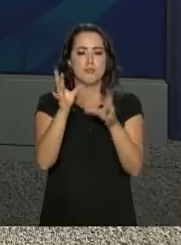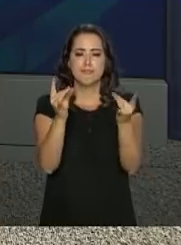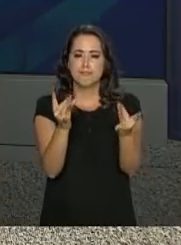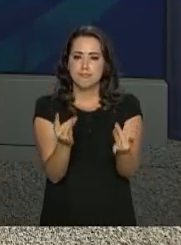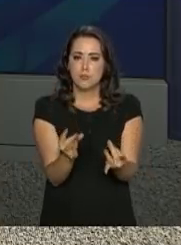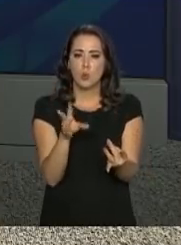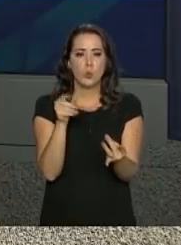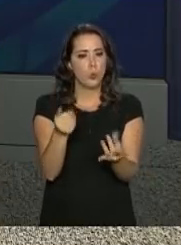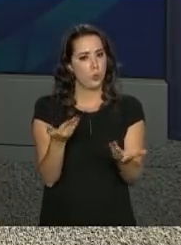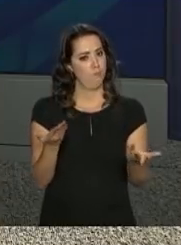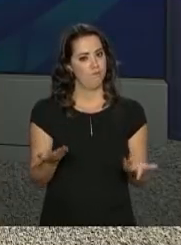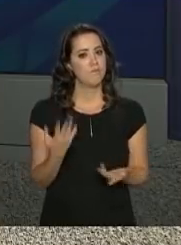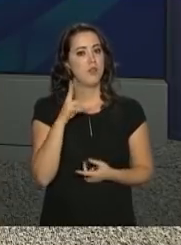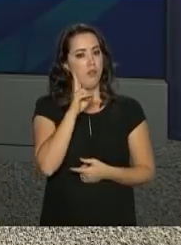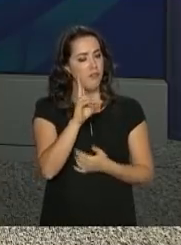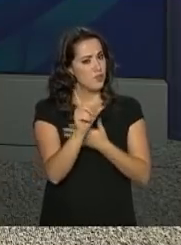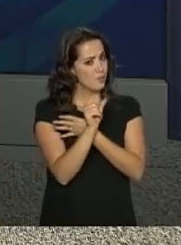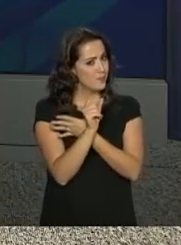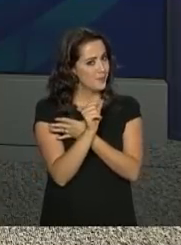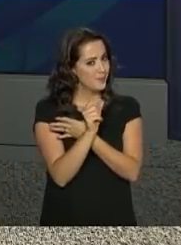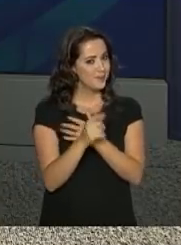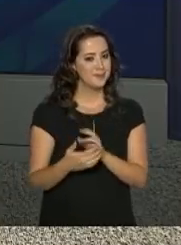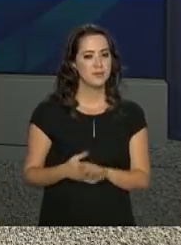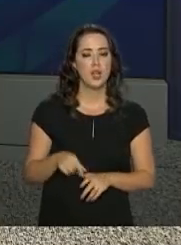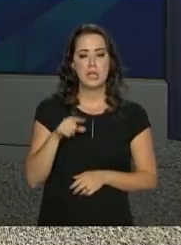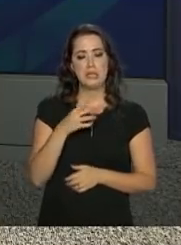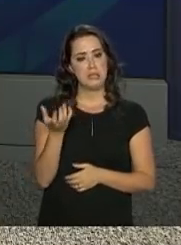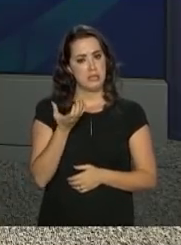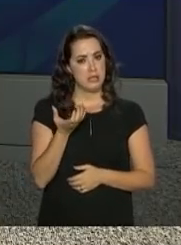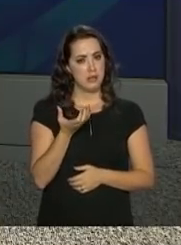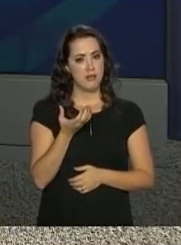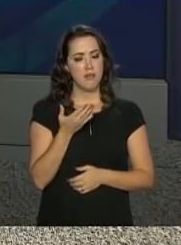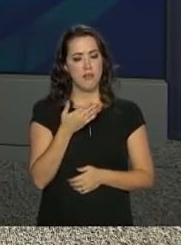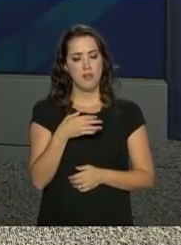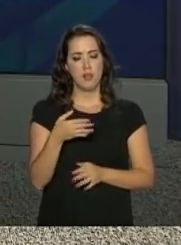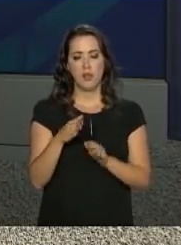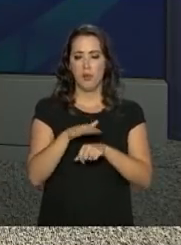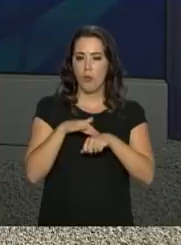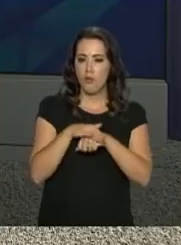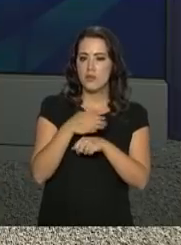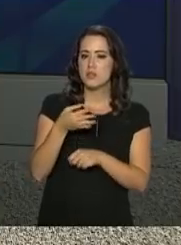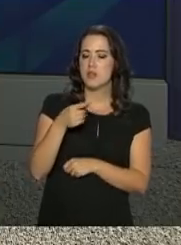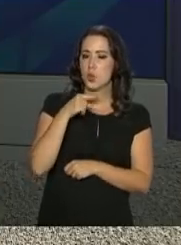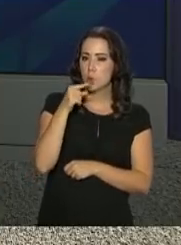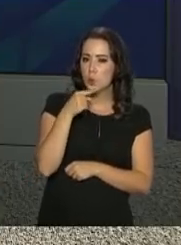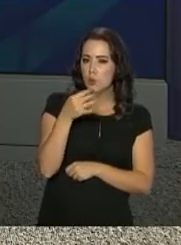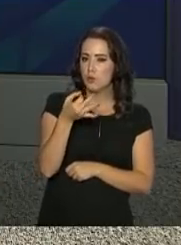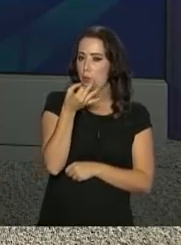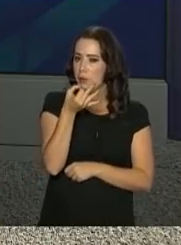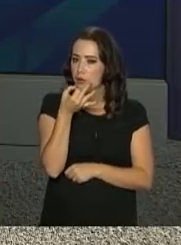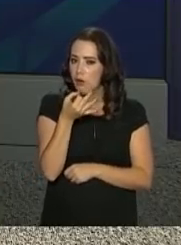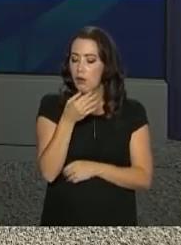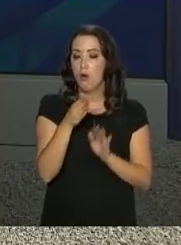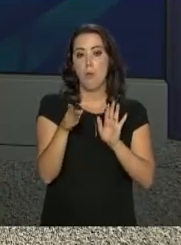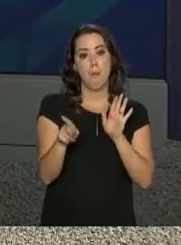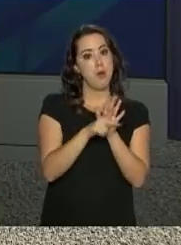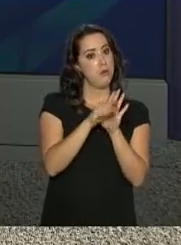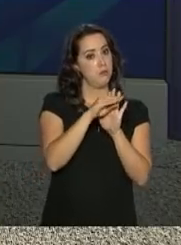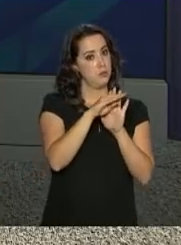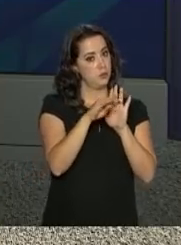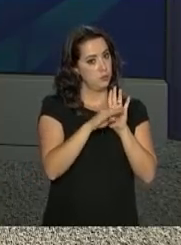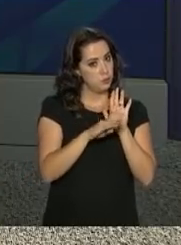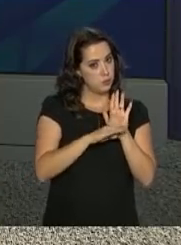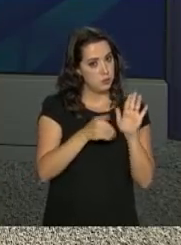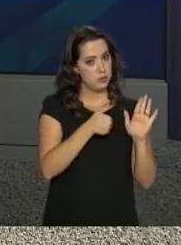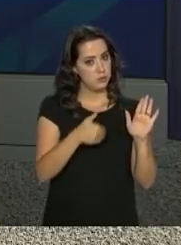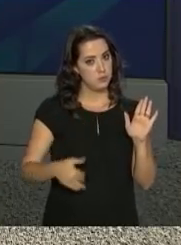YouTube. Acesse também o nosso perfil no Twitter. Você pode mandar suas sugestões de reportagens e dúvidas sobre programas e ações do governo federal para o